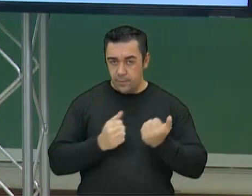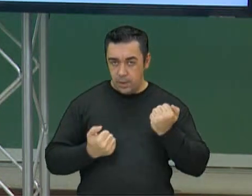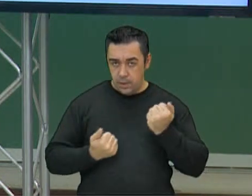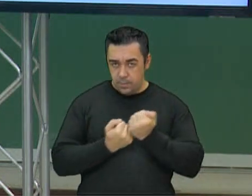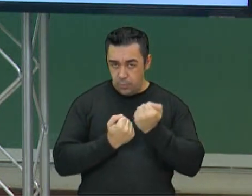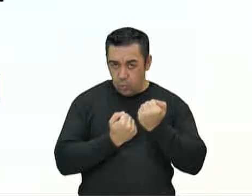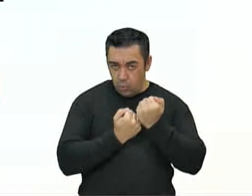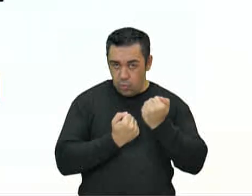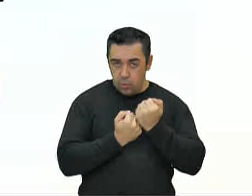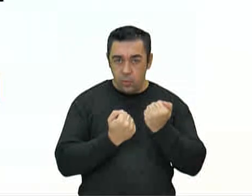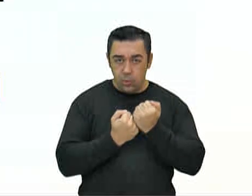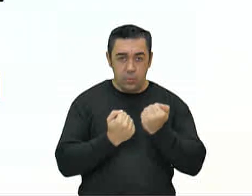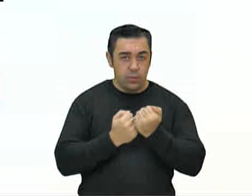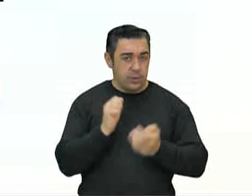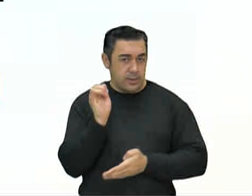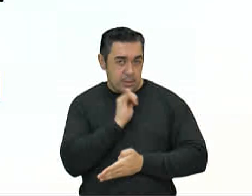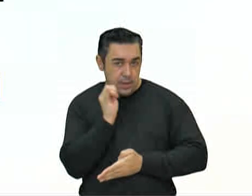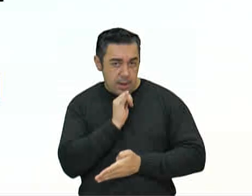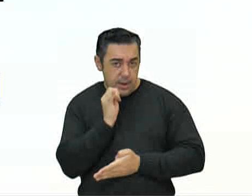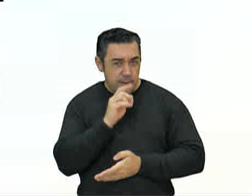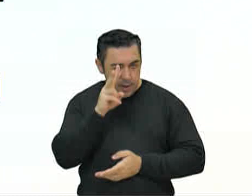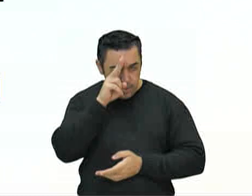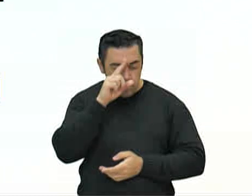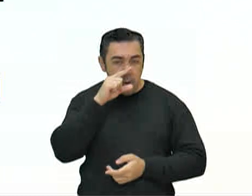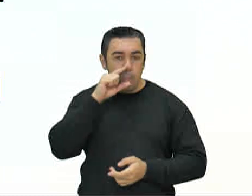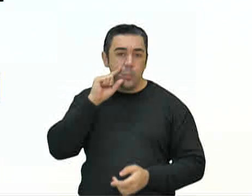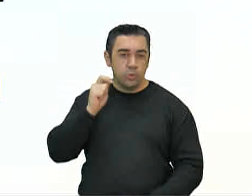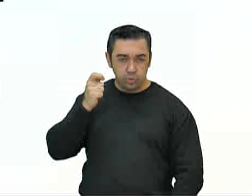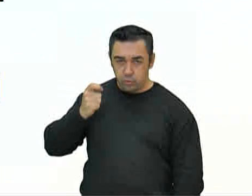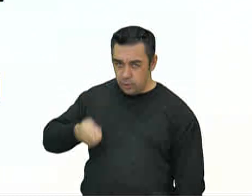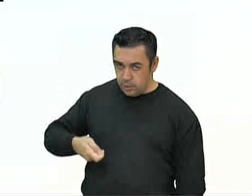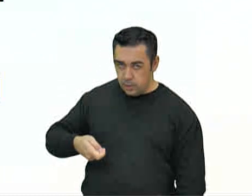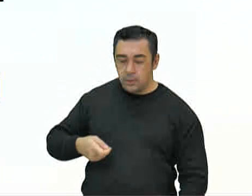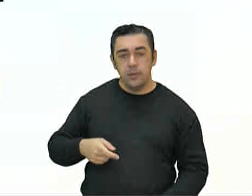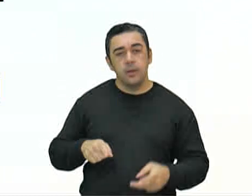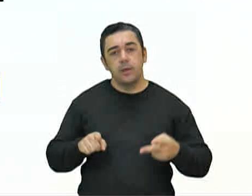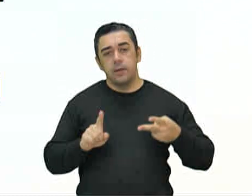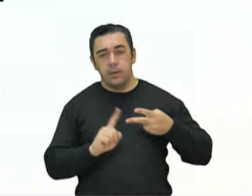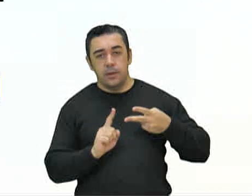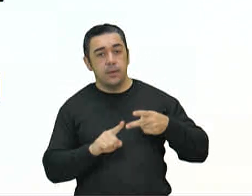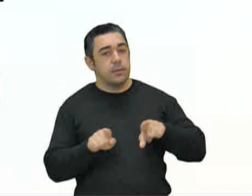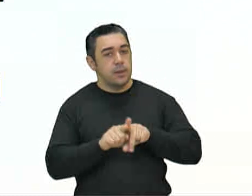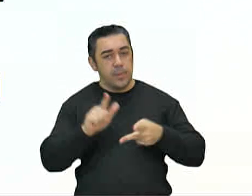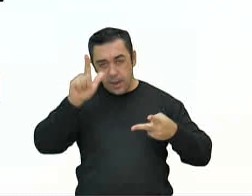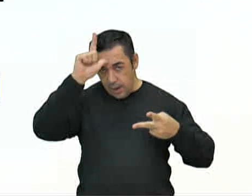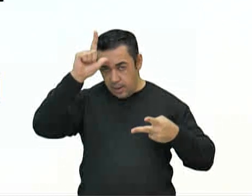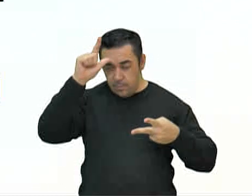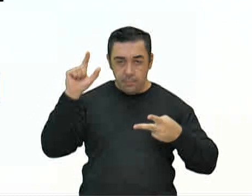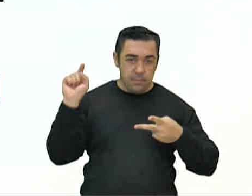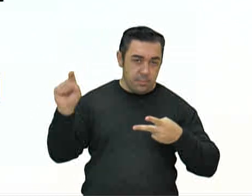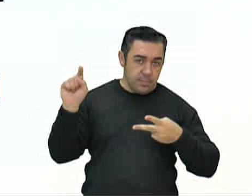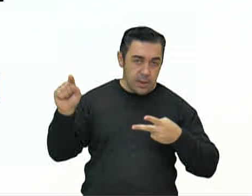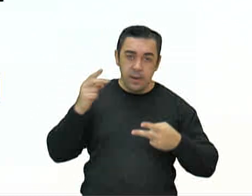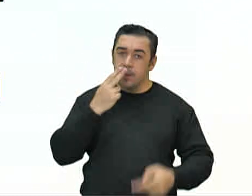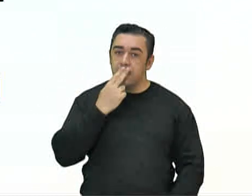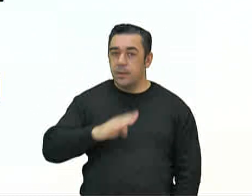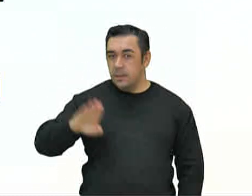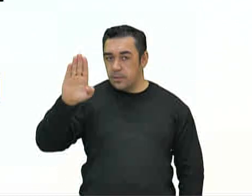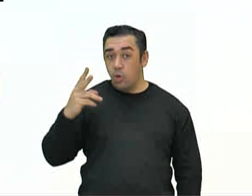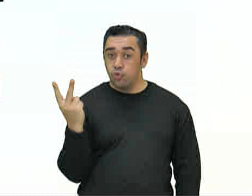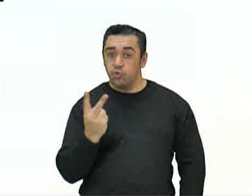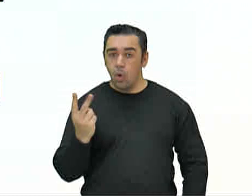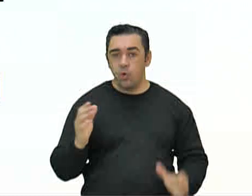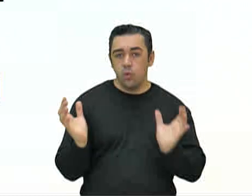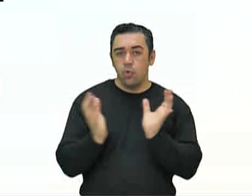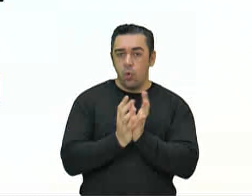da Itália, governada pelo Mussolini, você lembra disso, e da Alemanha, governada pelo Hitler. Dois governos